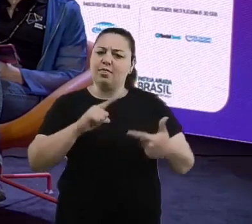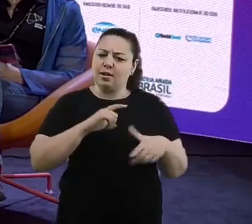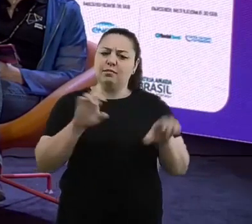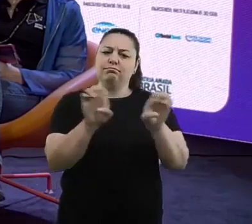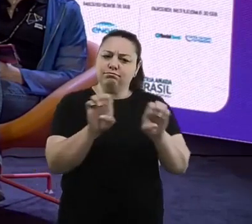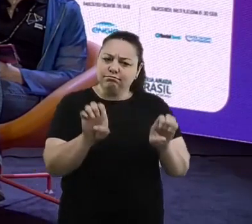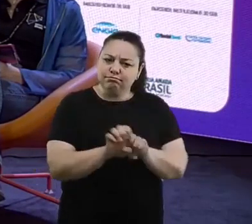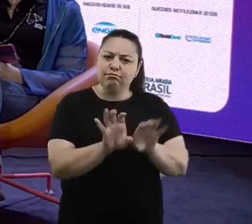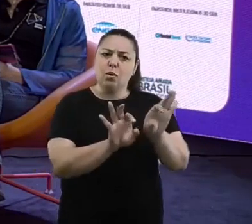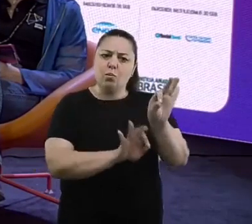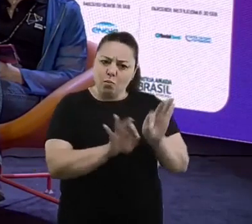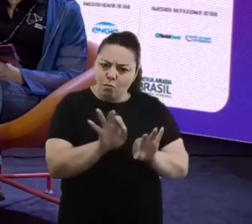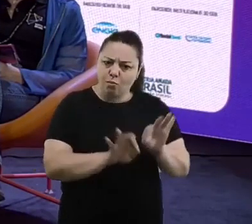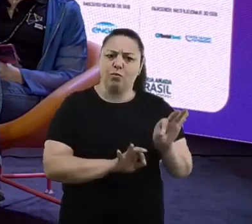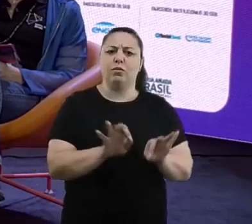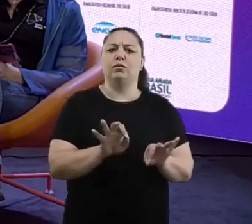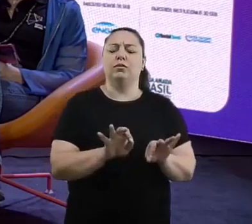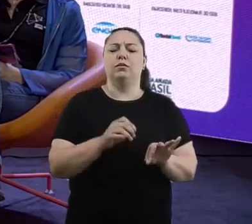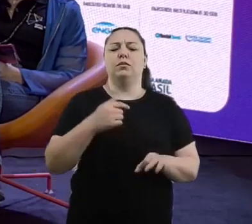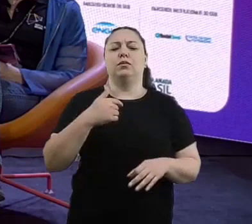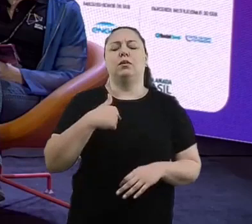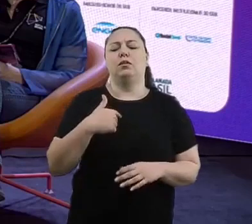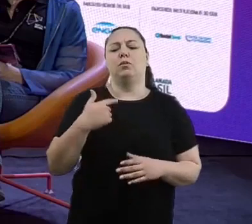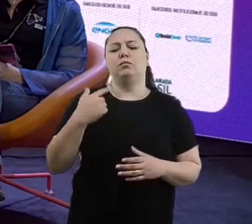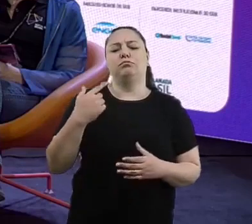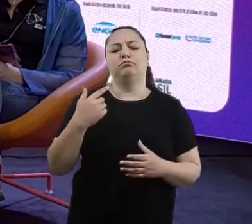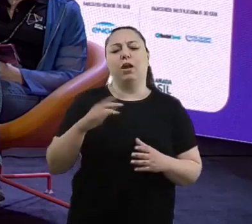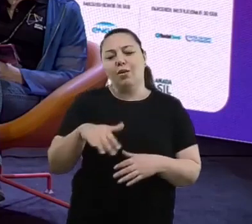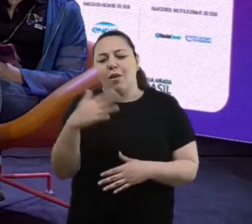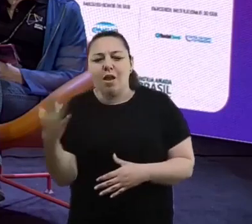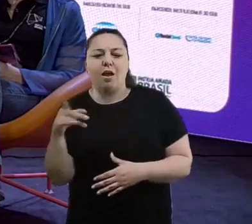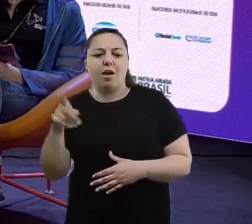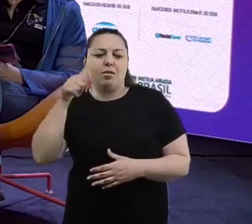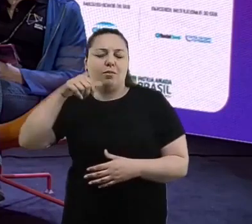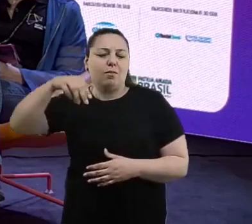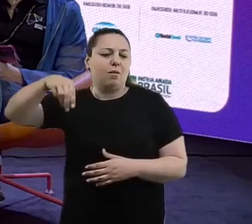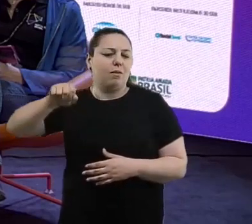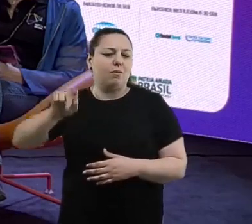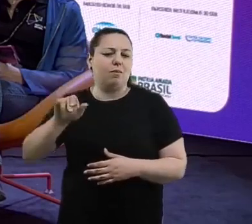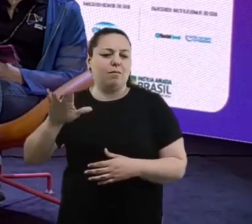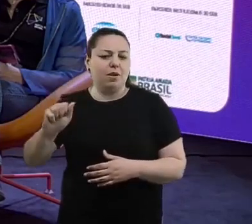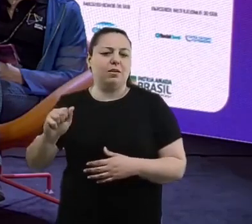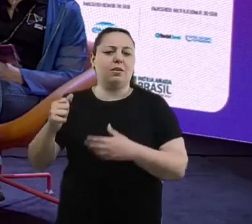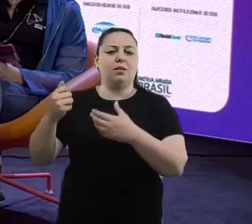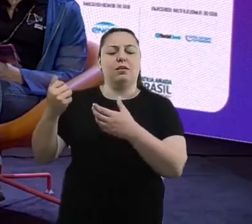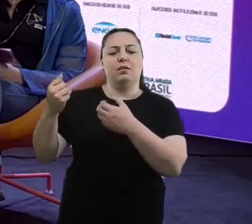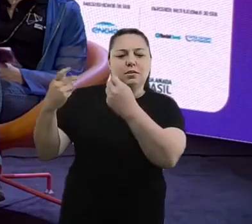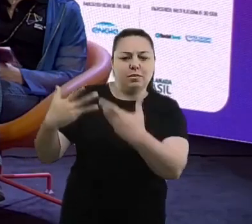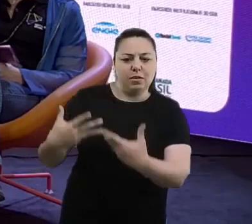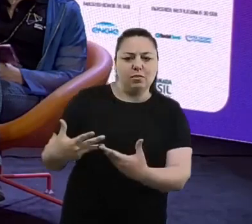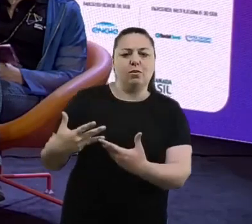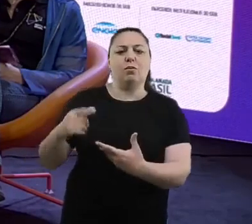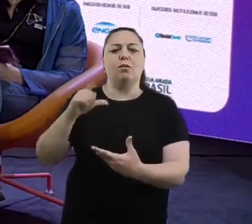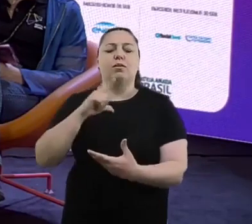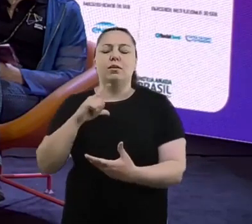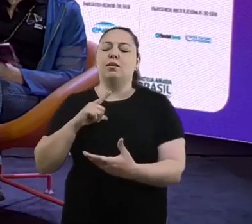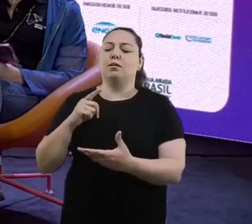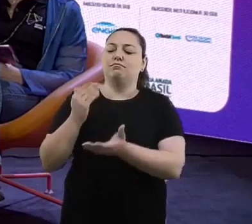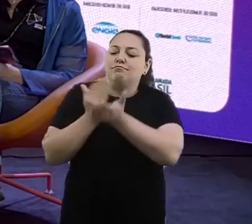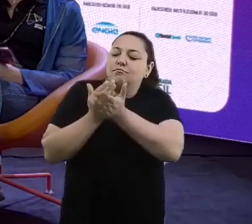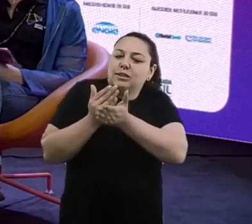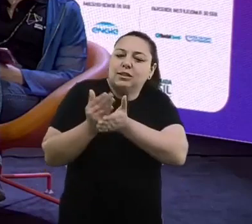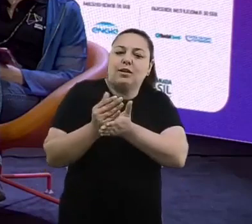elementos aqui, assim, se de um lado que a Maria Laura trouxe tinha um lugar que começava com dados e ia até